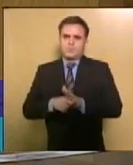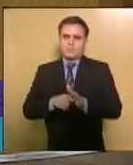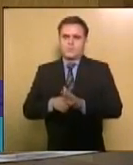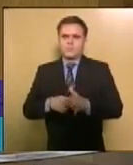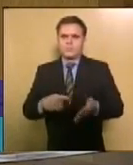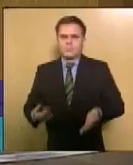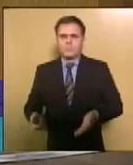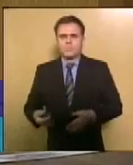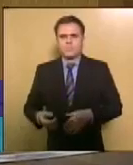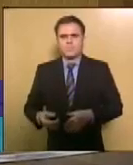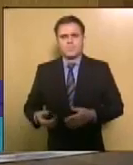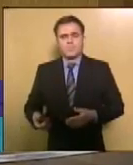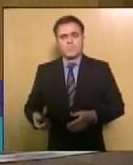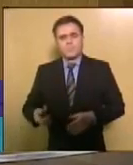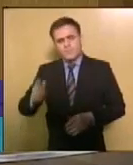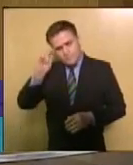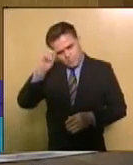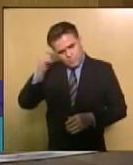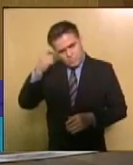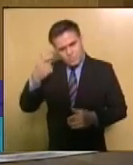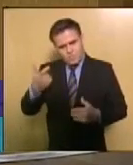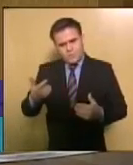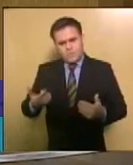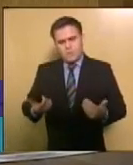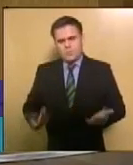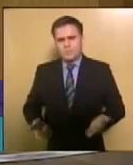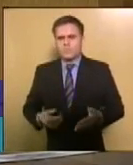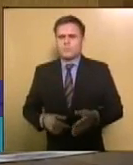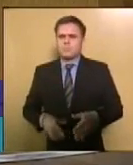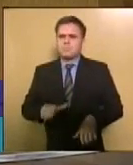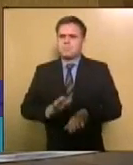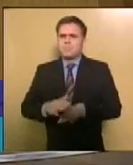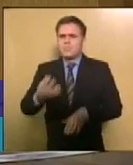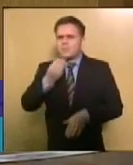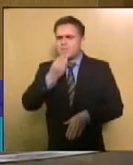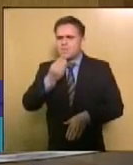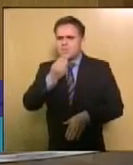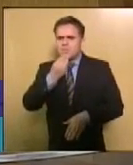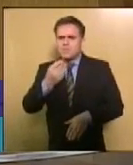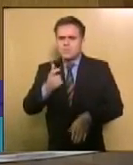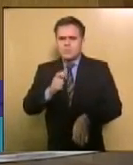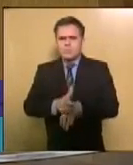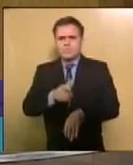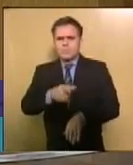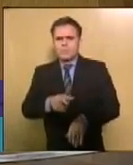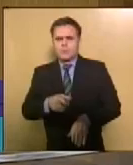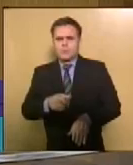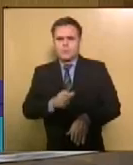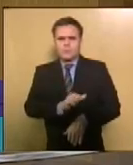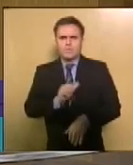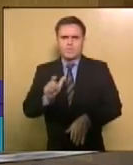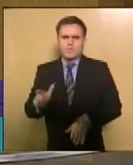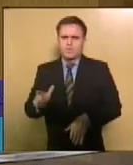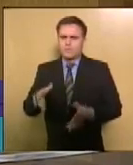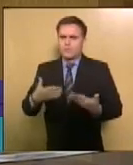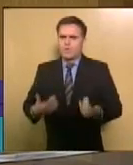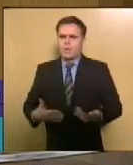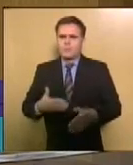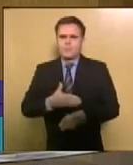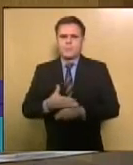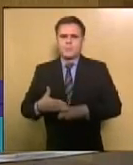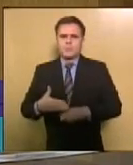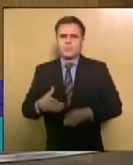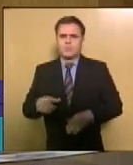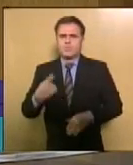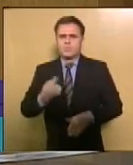o negro o jovem negro tem duas vezes e meio mais chances de ser vítima de um homicídio do que um jovem branco só que quando a gente olha em